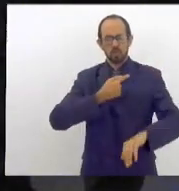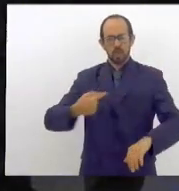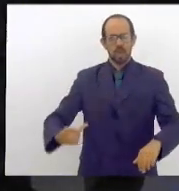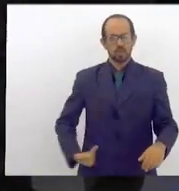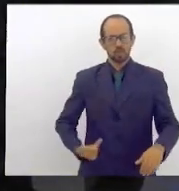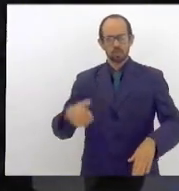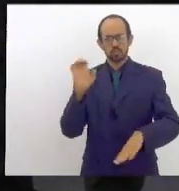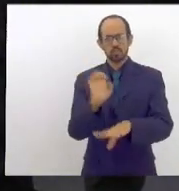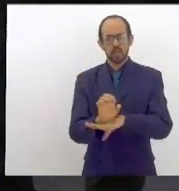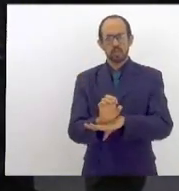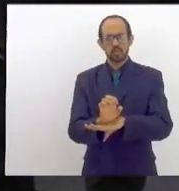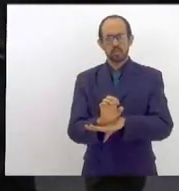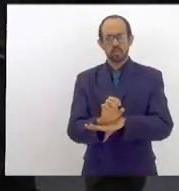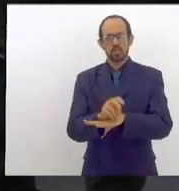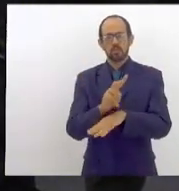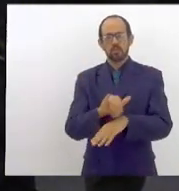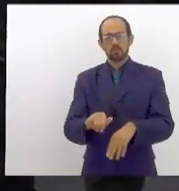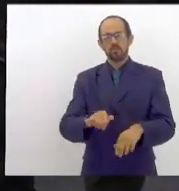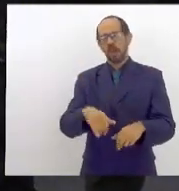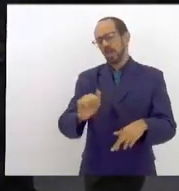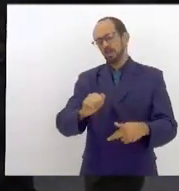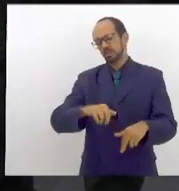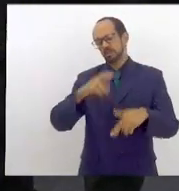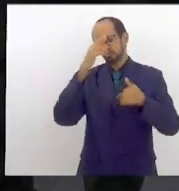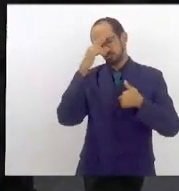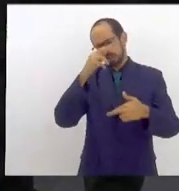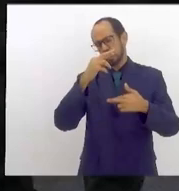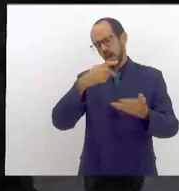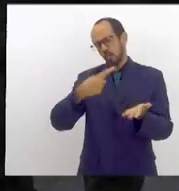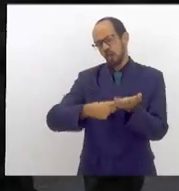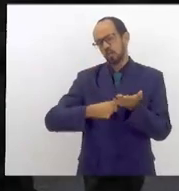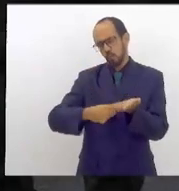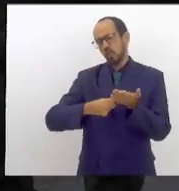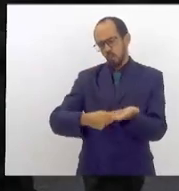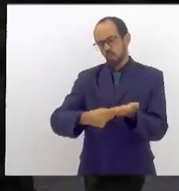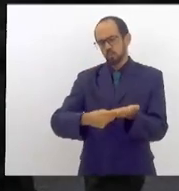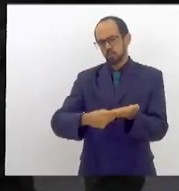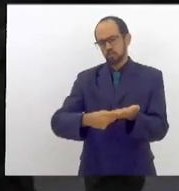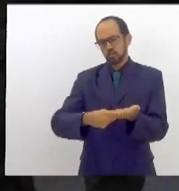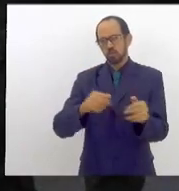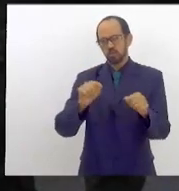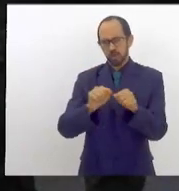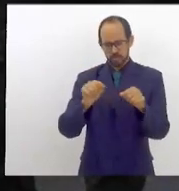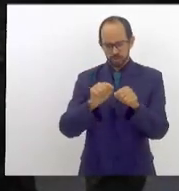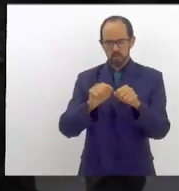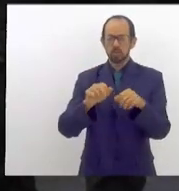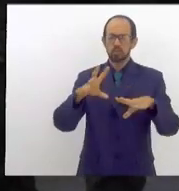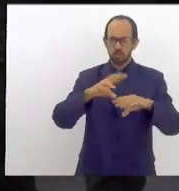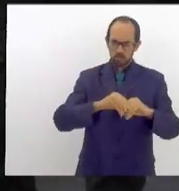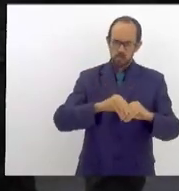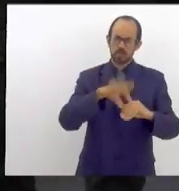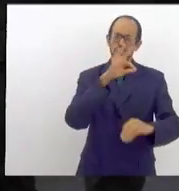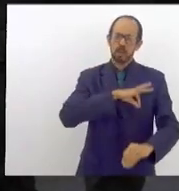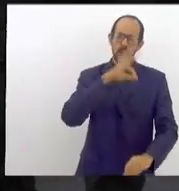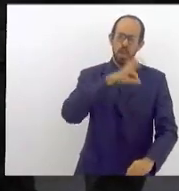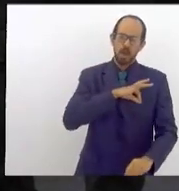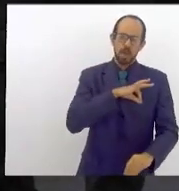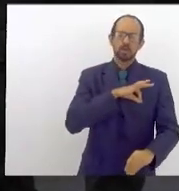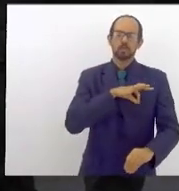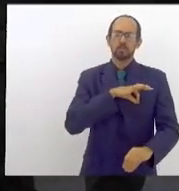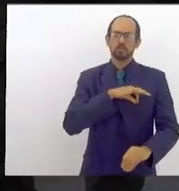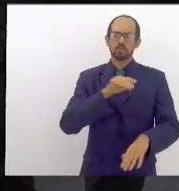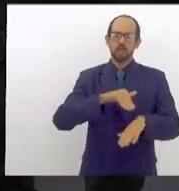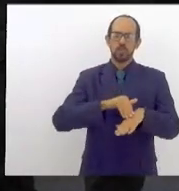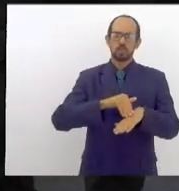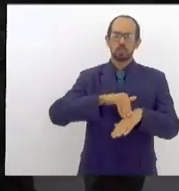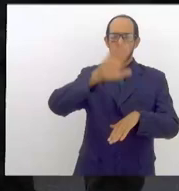Estado vai cumprir acordo recompor as perdas salariais dar os aumentos